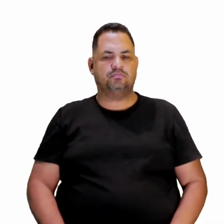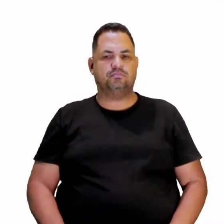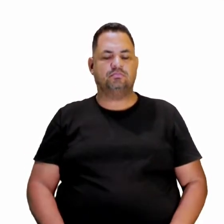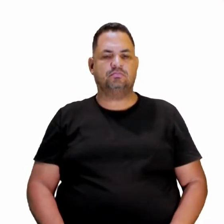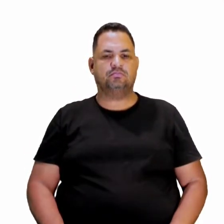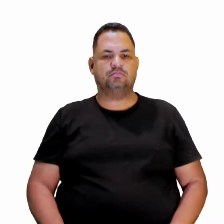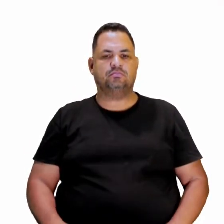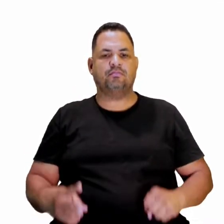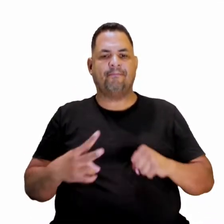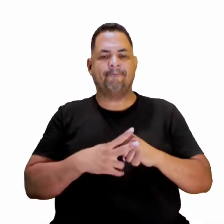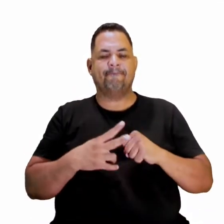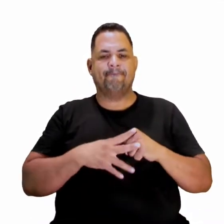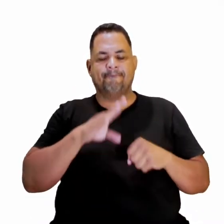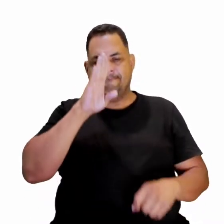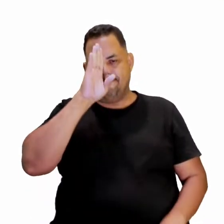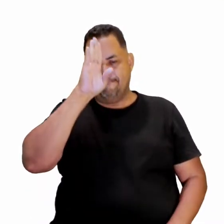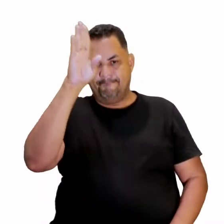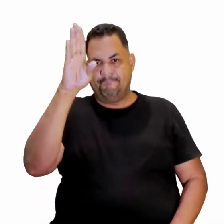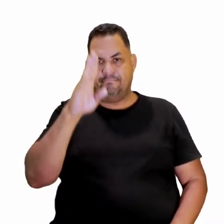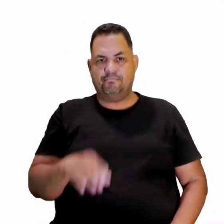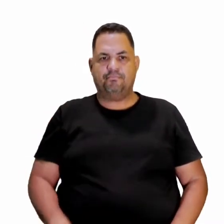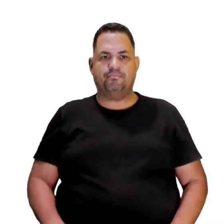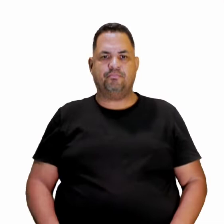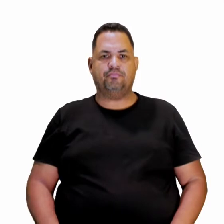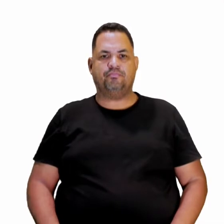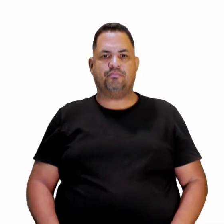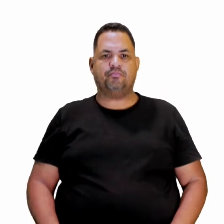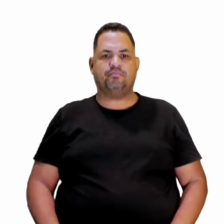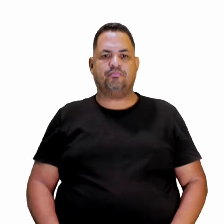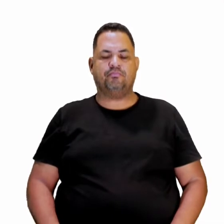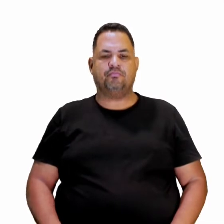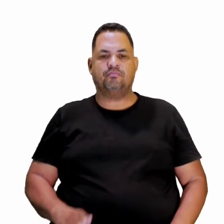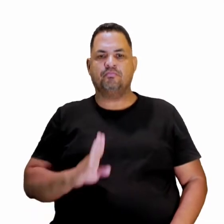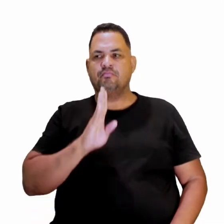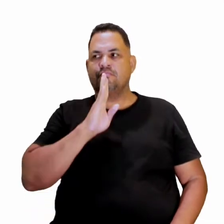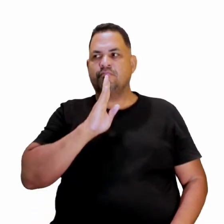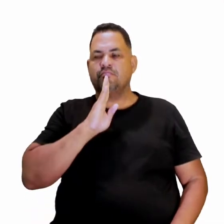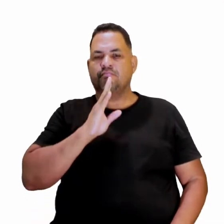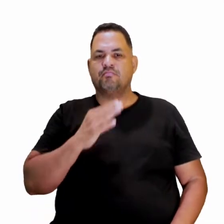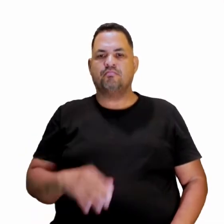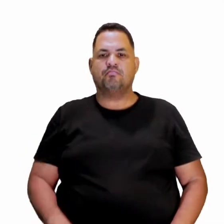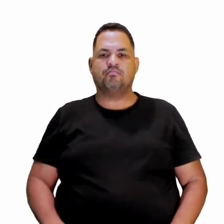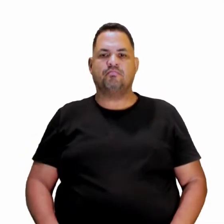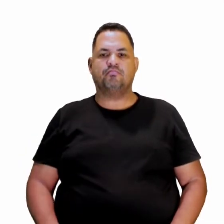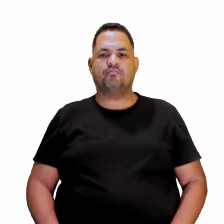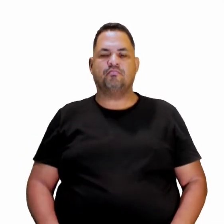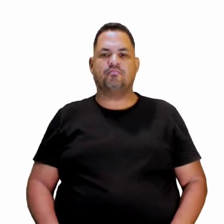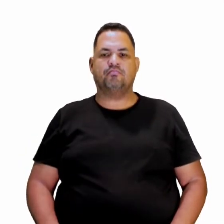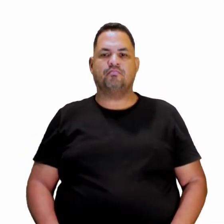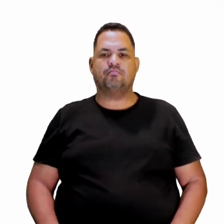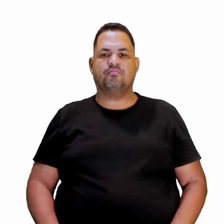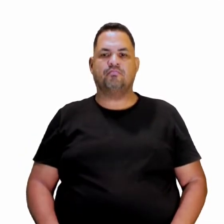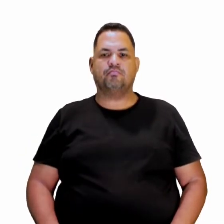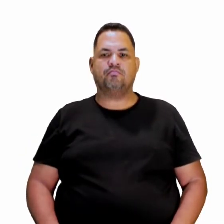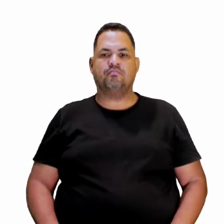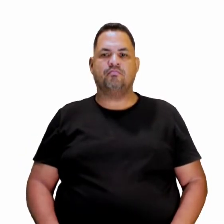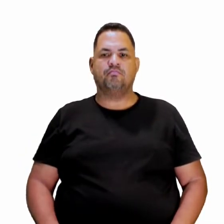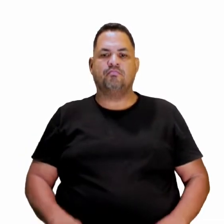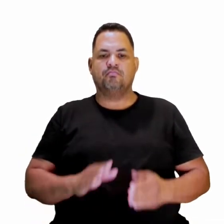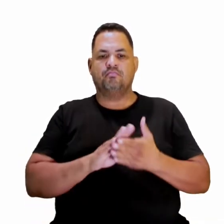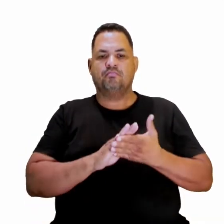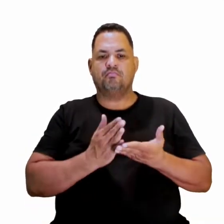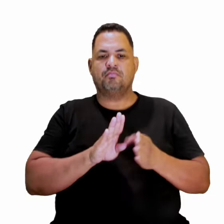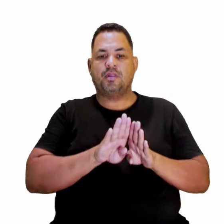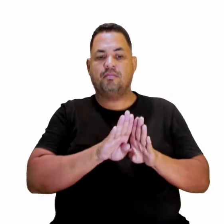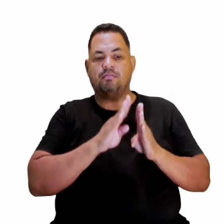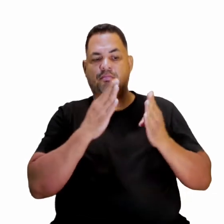Então, o verbo principal é o opened, que todo mundo conhece, e vem do verbo to open, que é o verbo